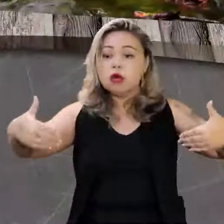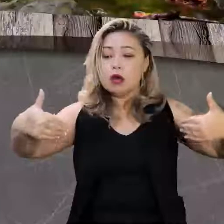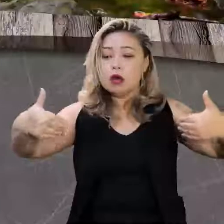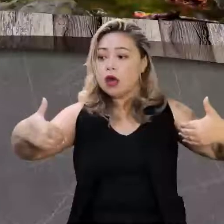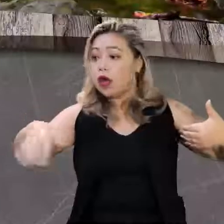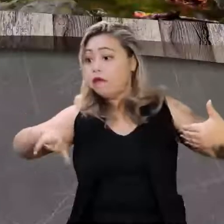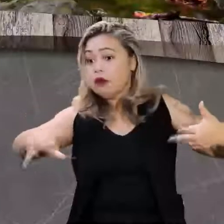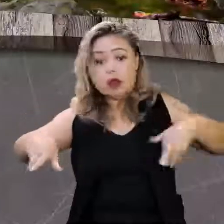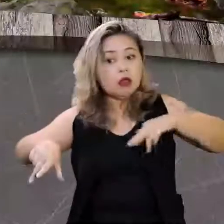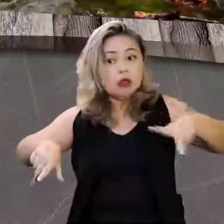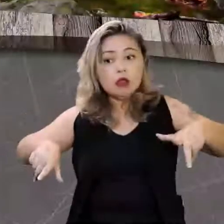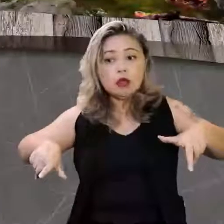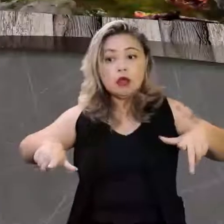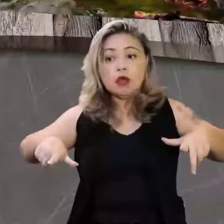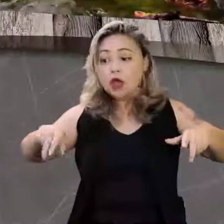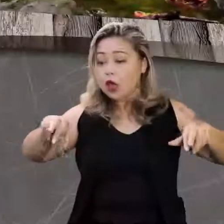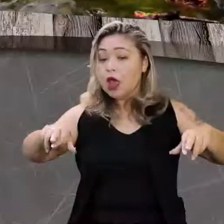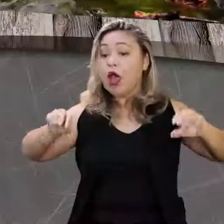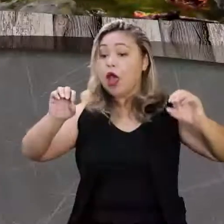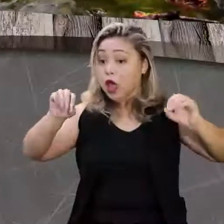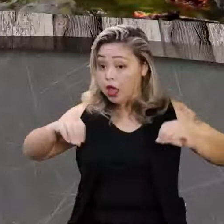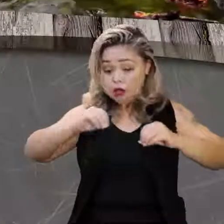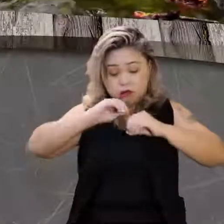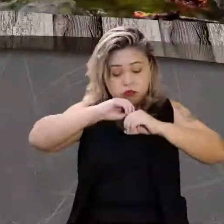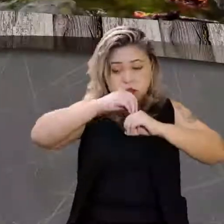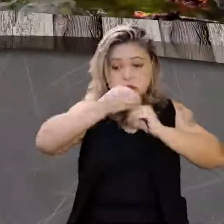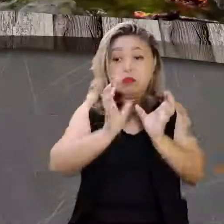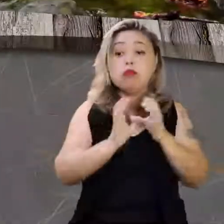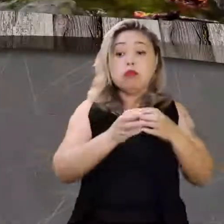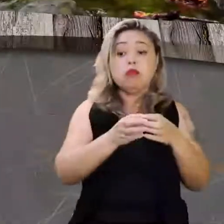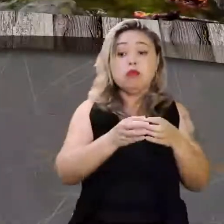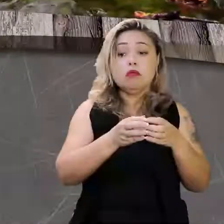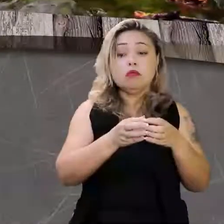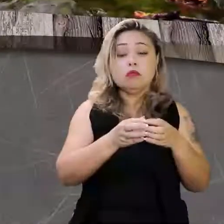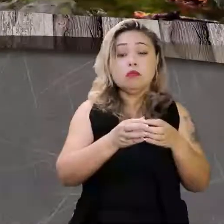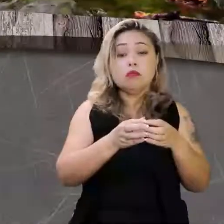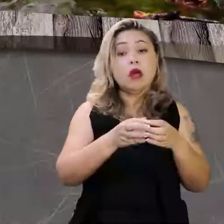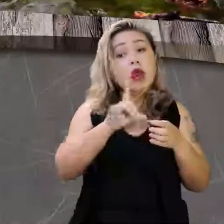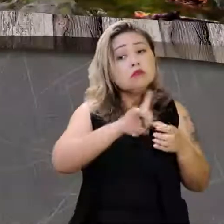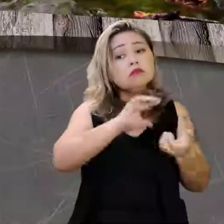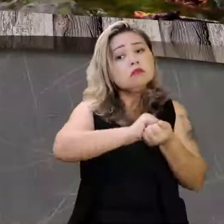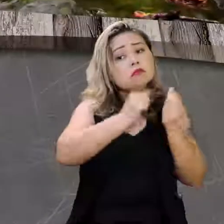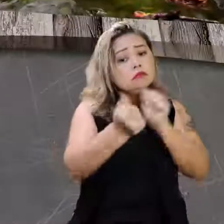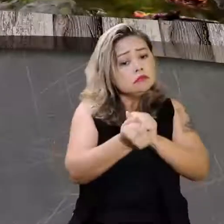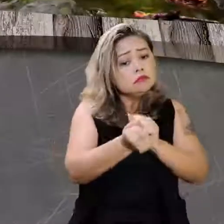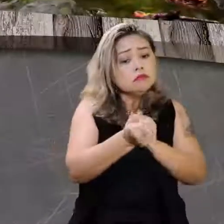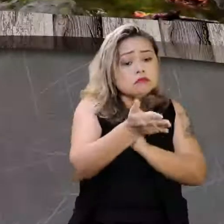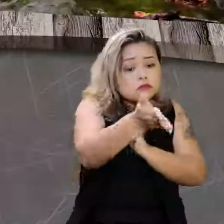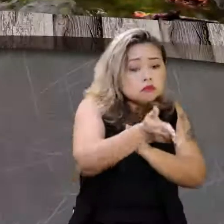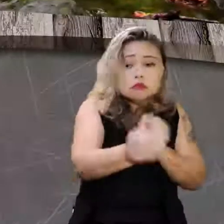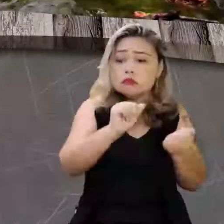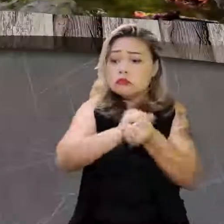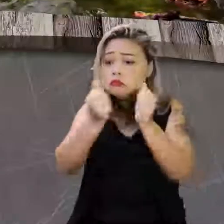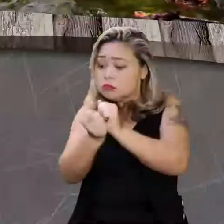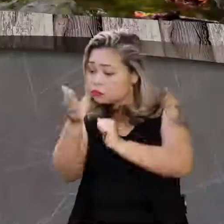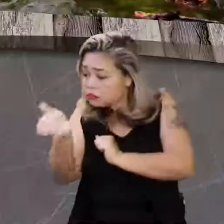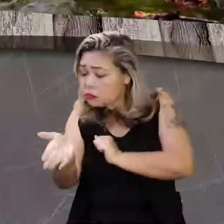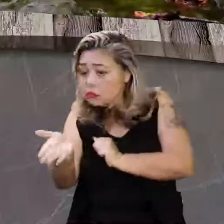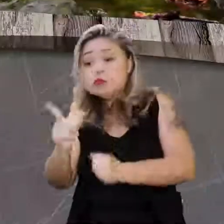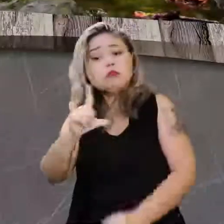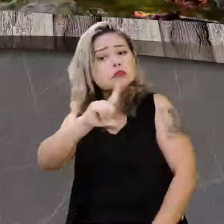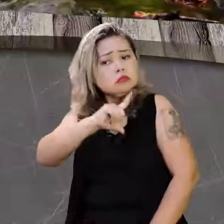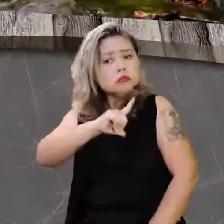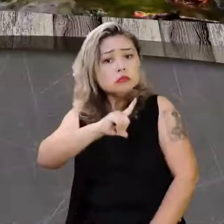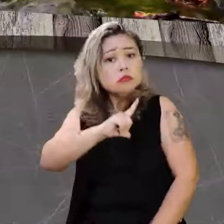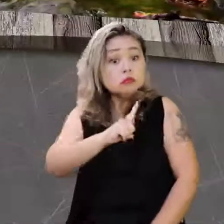evolutivo, esses organismos, queridos, têm que ter adaptações. Eles têm que se